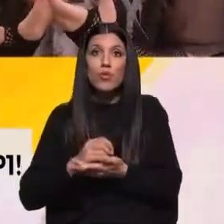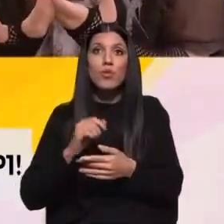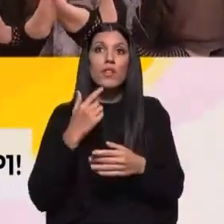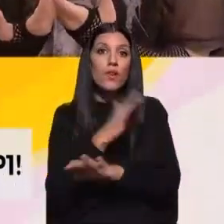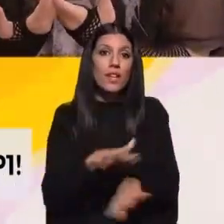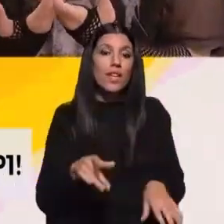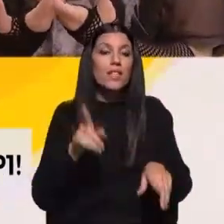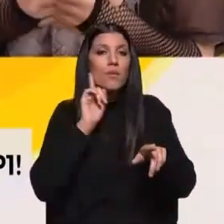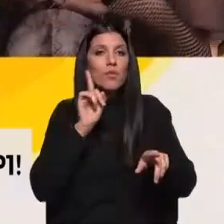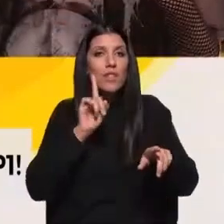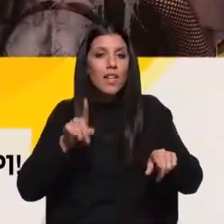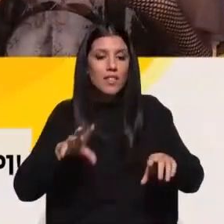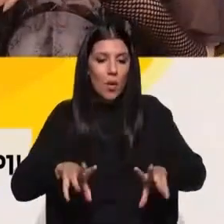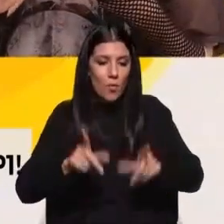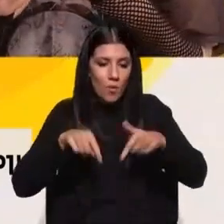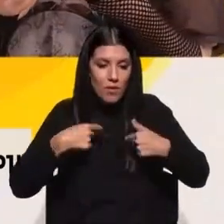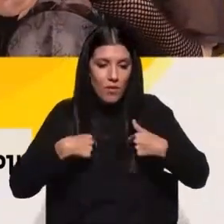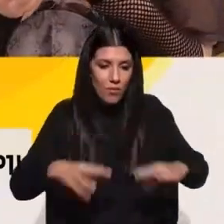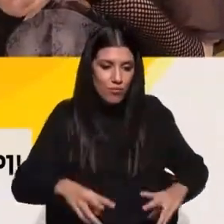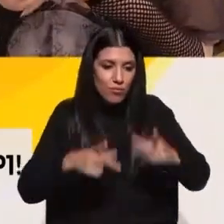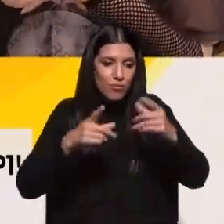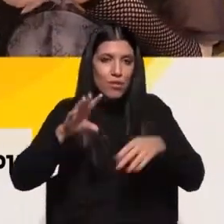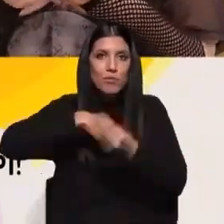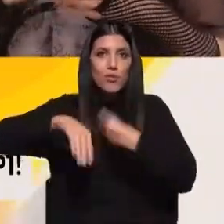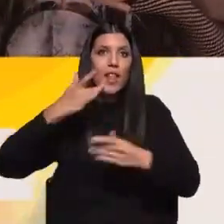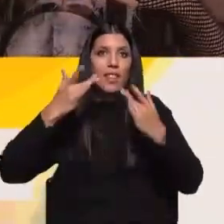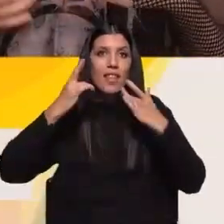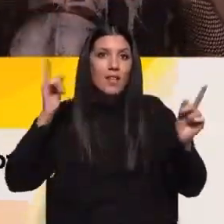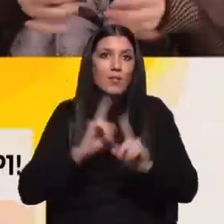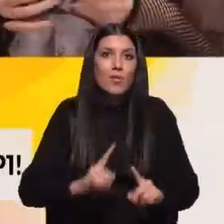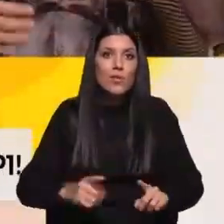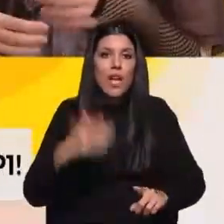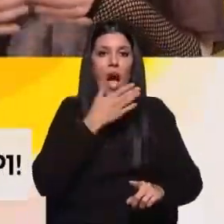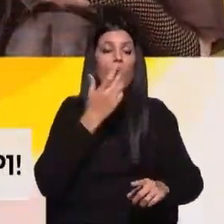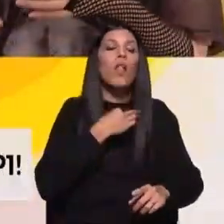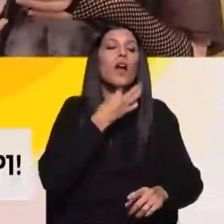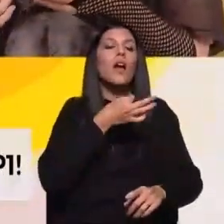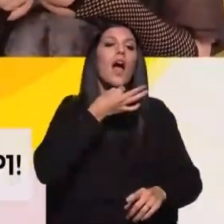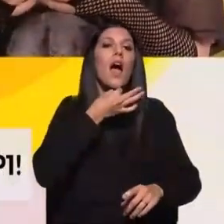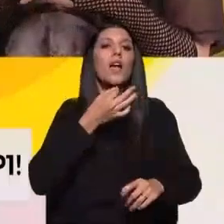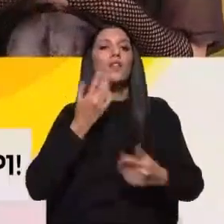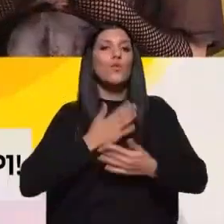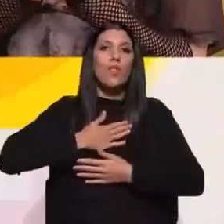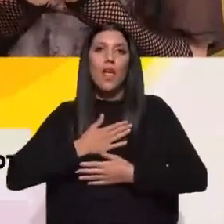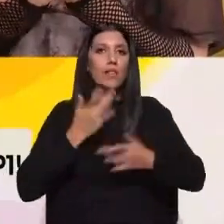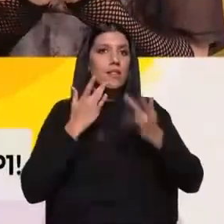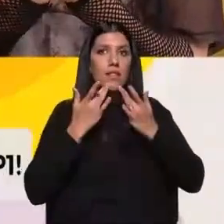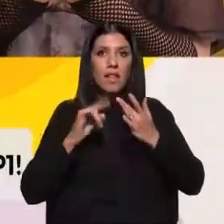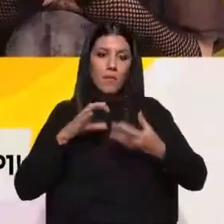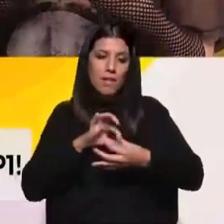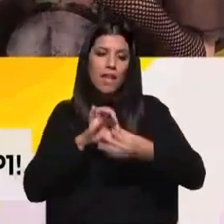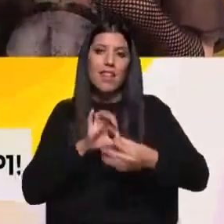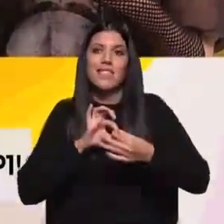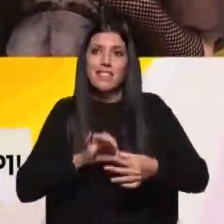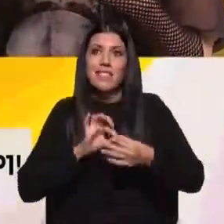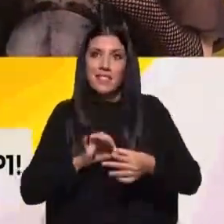desenvolvimento pessoal deles misturado com o teatro musical. Não é só as aulas de canto, de dança e de teatro, mas sim a relação que eu tenho com eles. Certo.